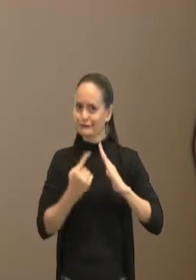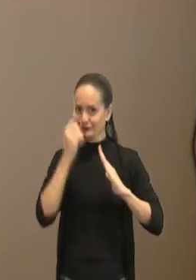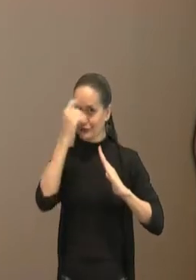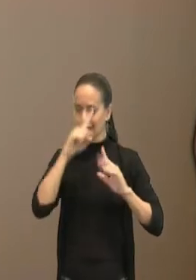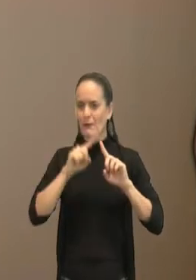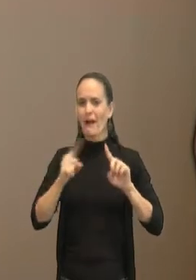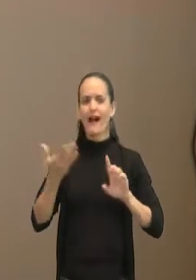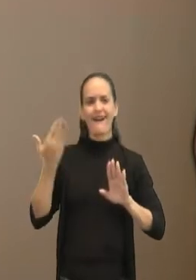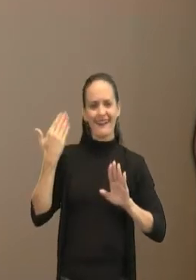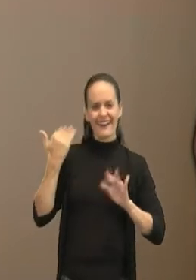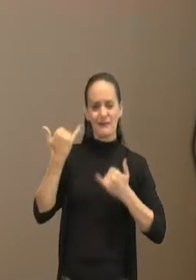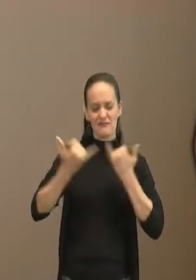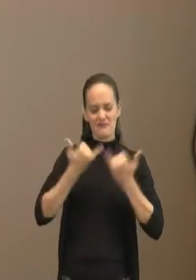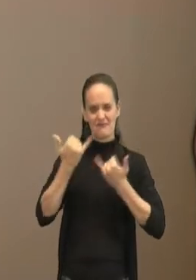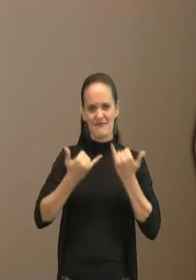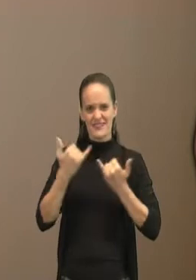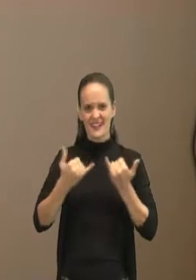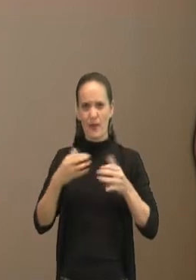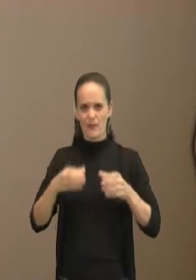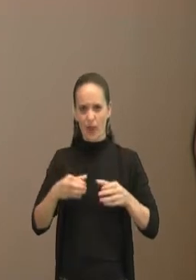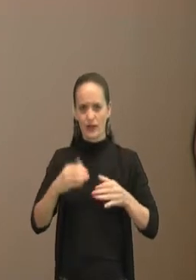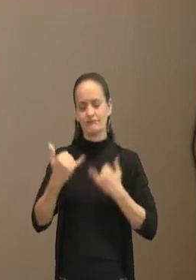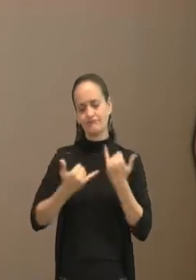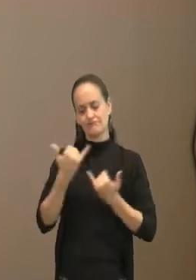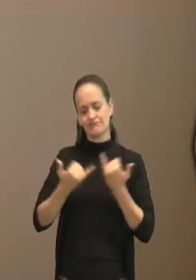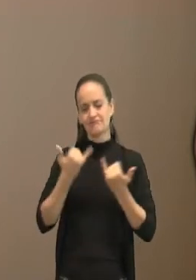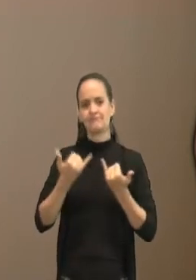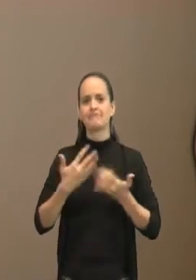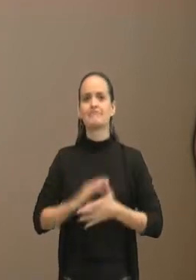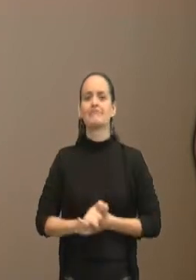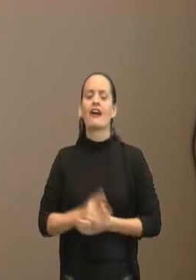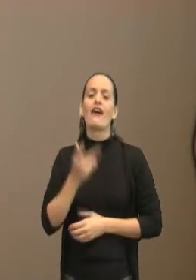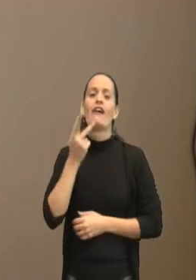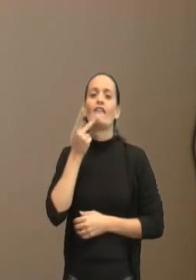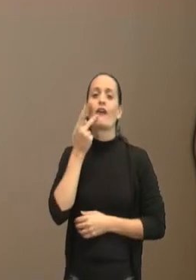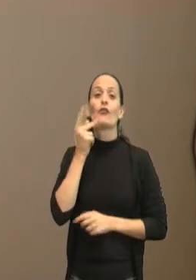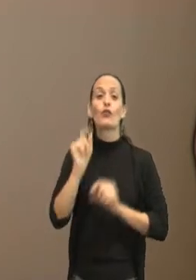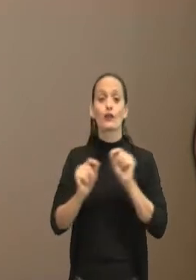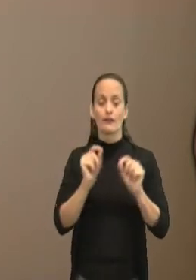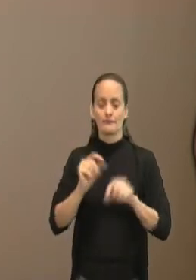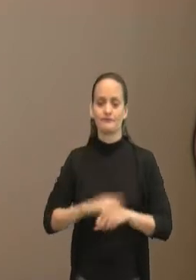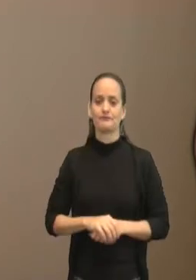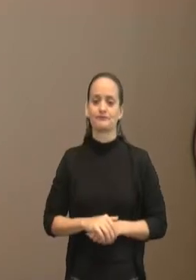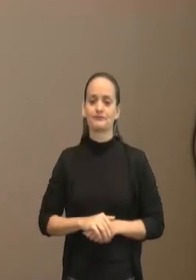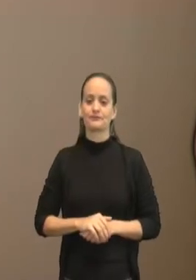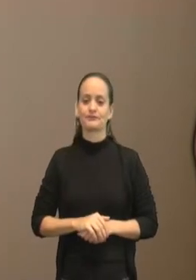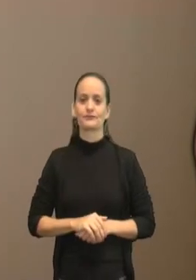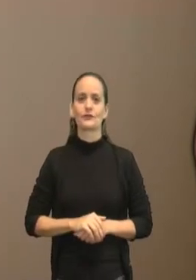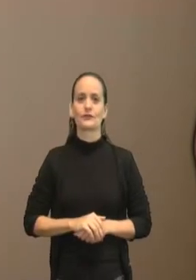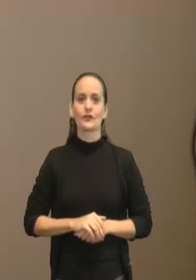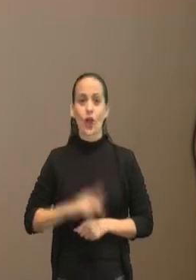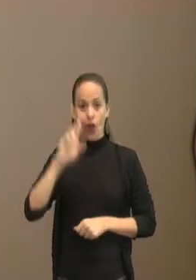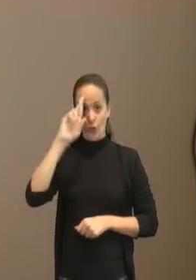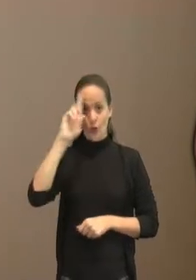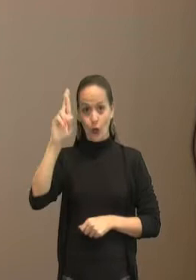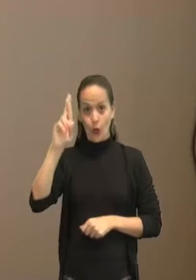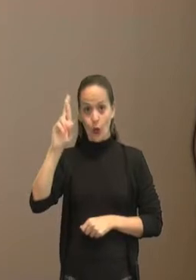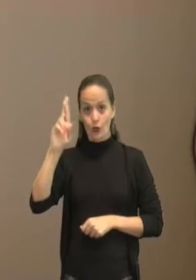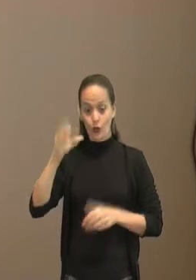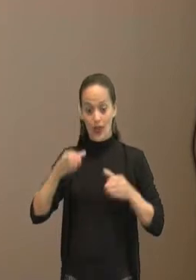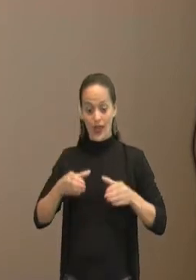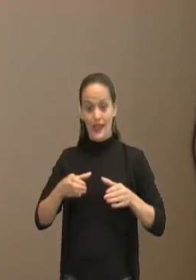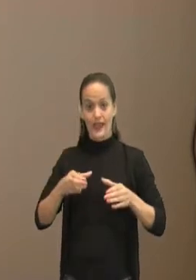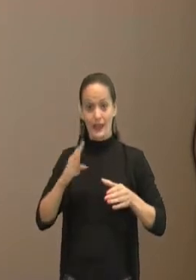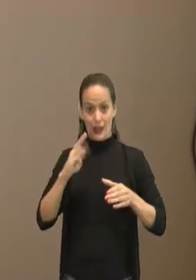bola, costuma-se dizer, ou pelo menos na minha época se costumava dizer, que o dono da bola é que dizia a hora que o